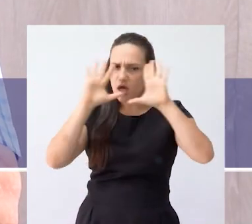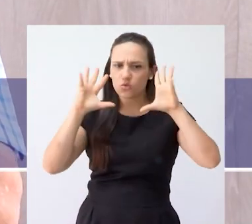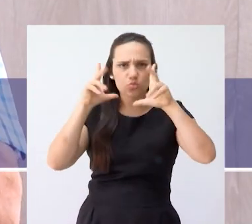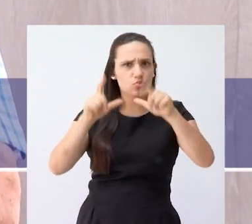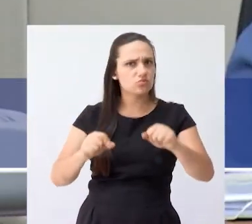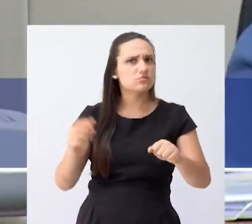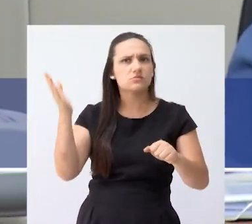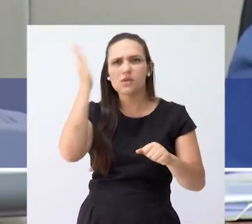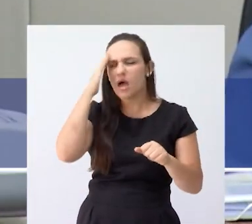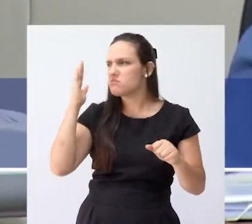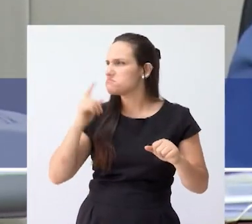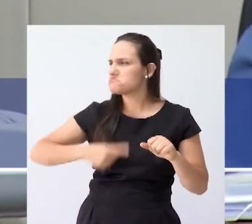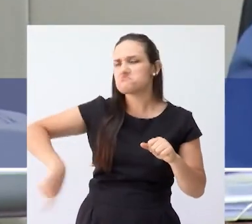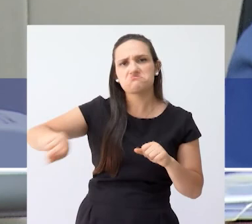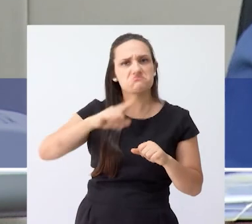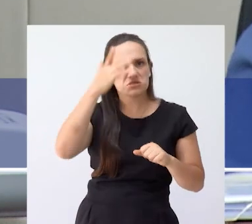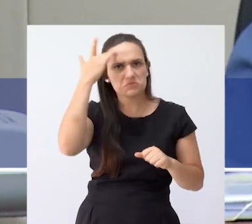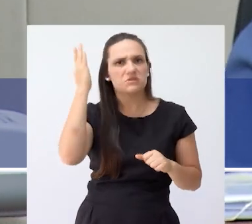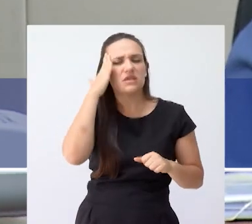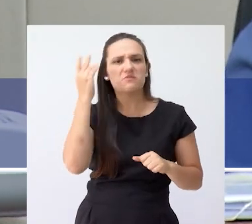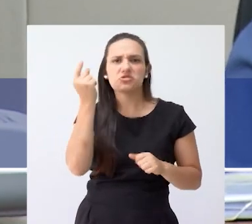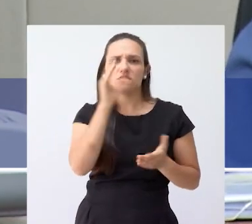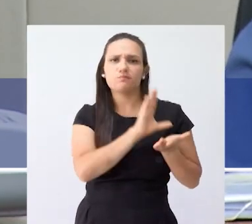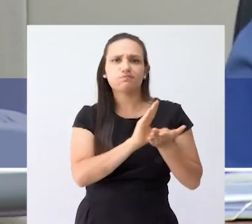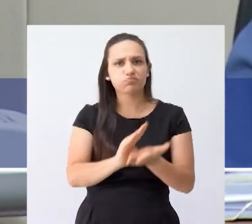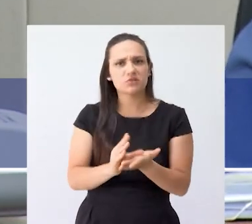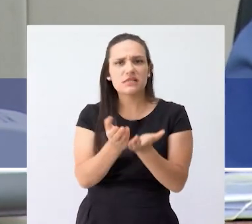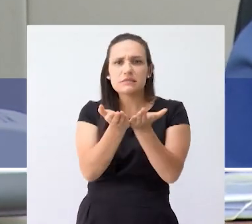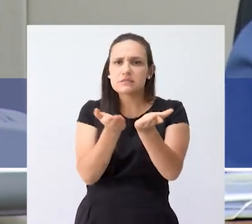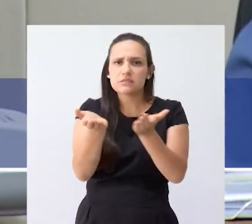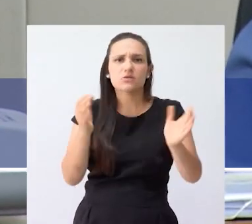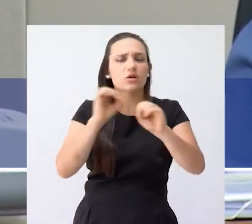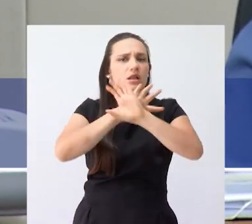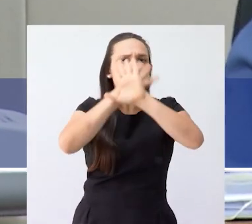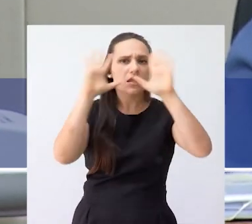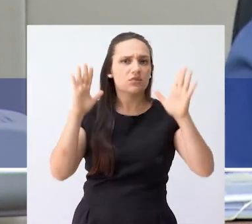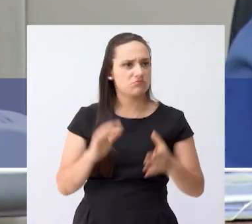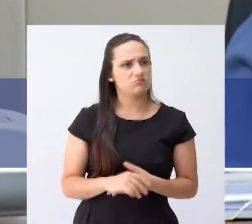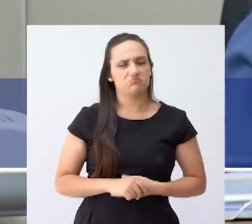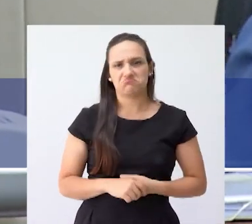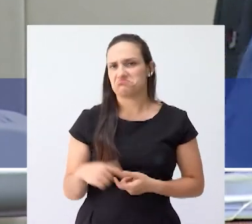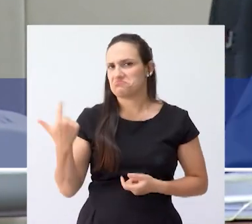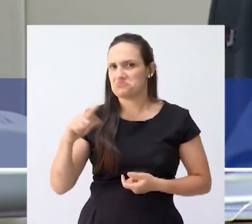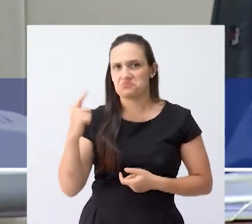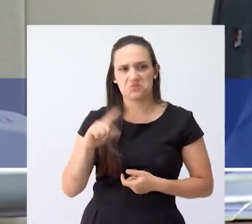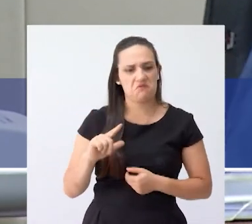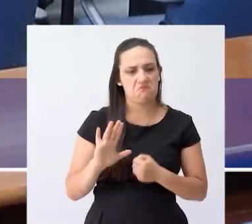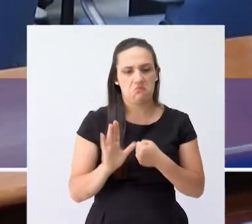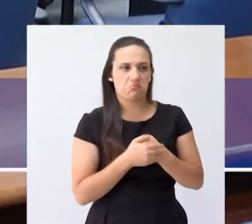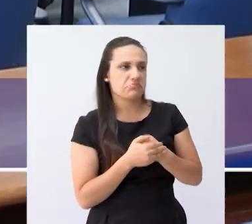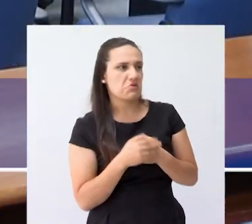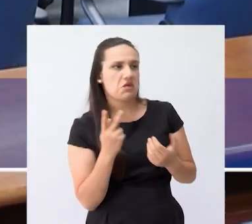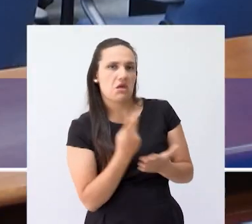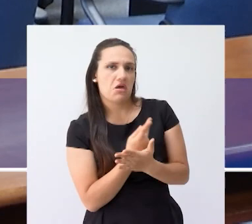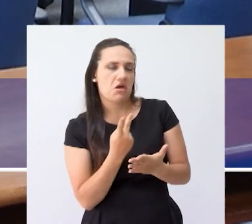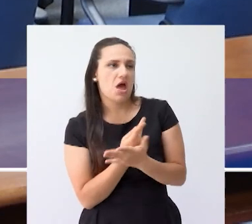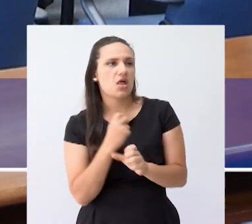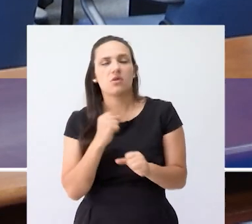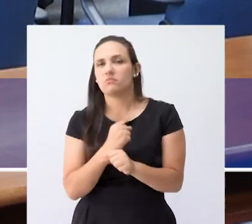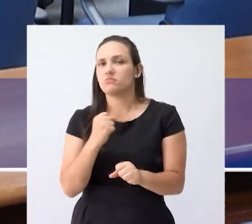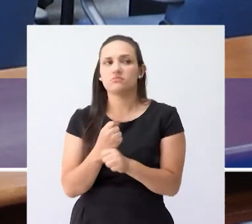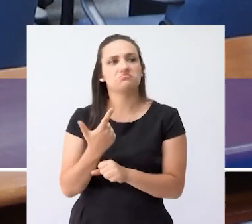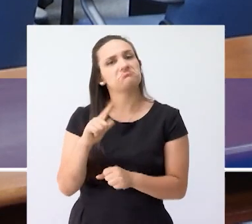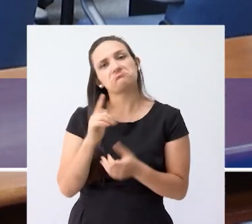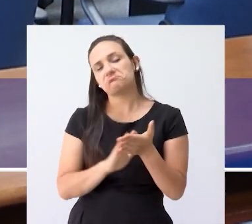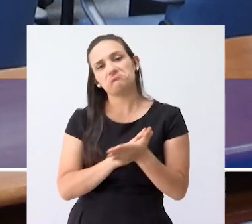do dia, com a maior transparência. Aqui nunca houve direcionamento nenhum em